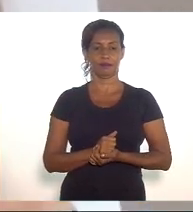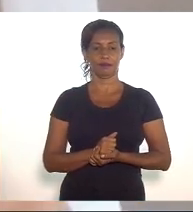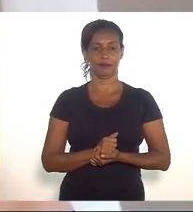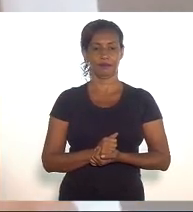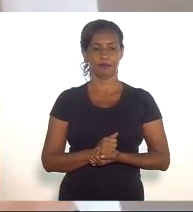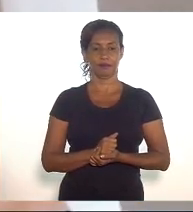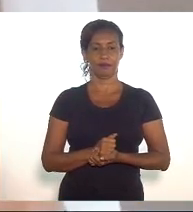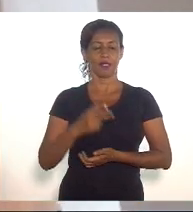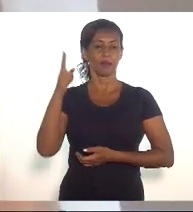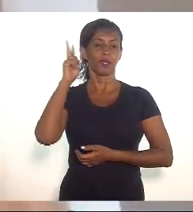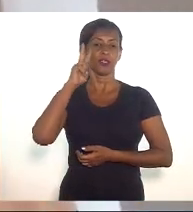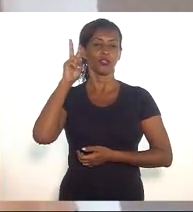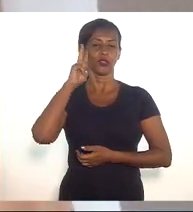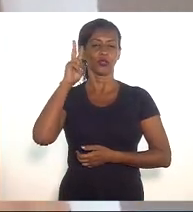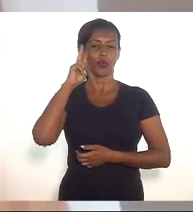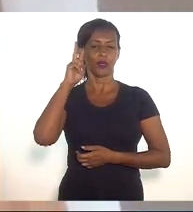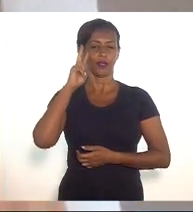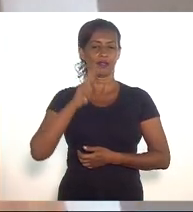pela história